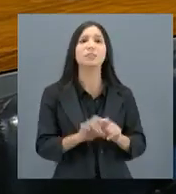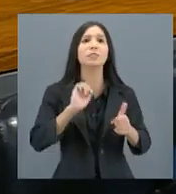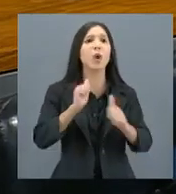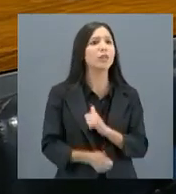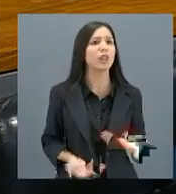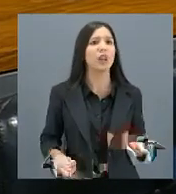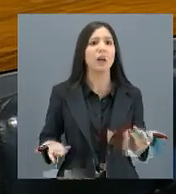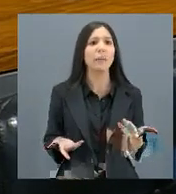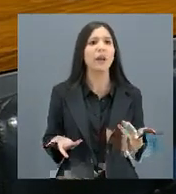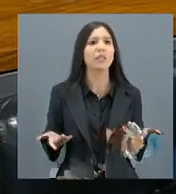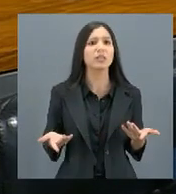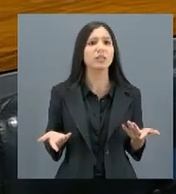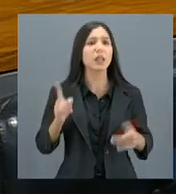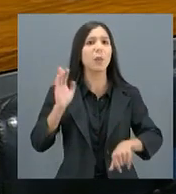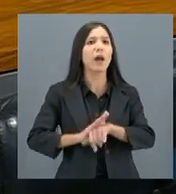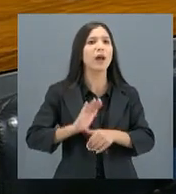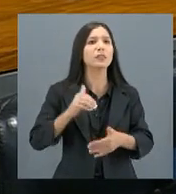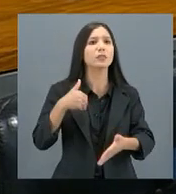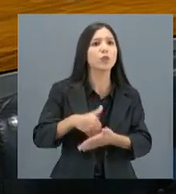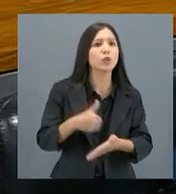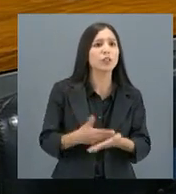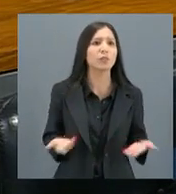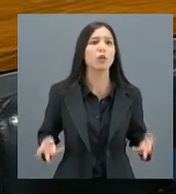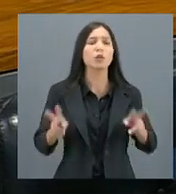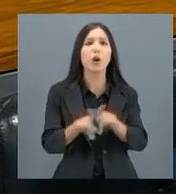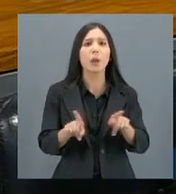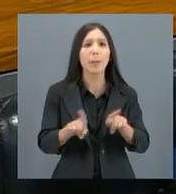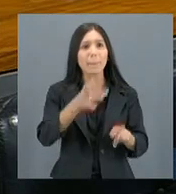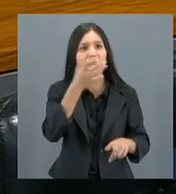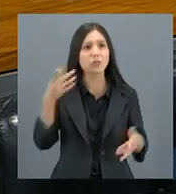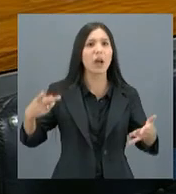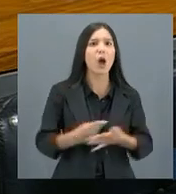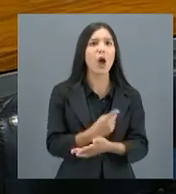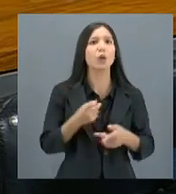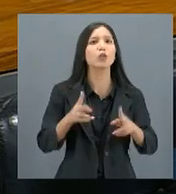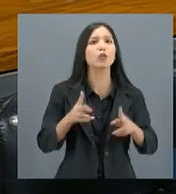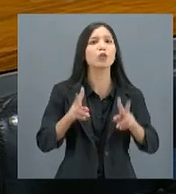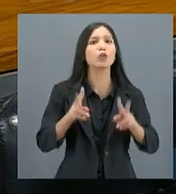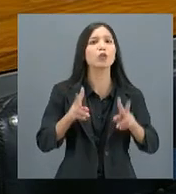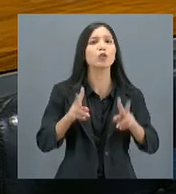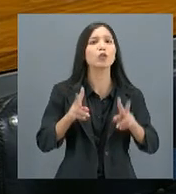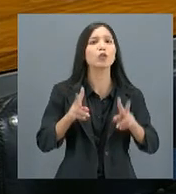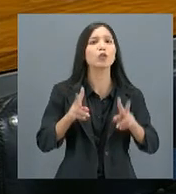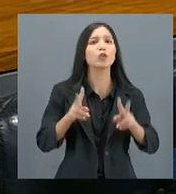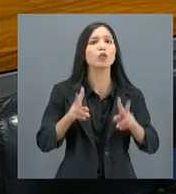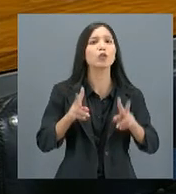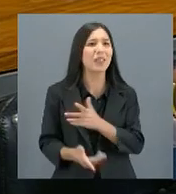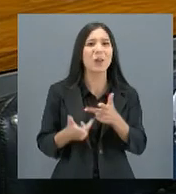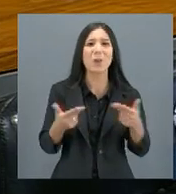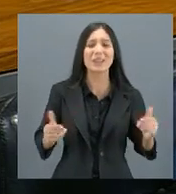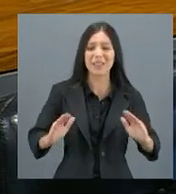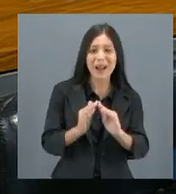Está acabando com o nosso futebol. A ojeriza que as pessoas estão pegando desse esporte, por perderem tudo, ver em